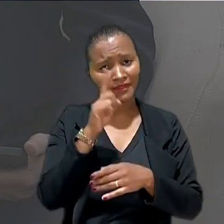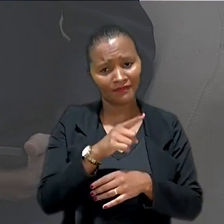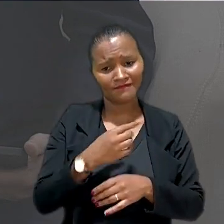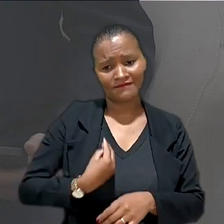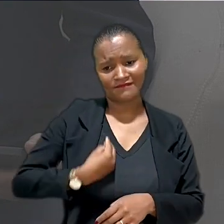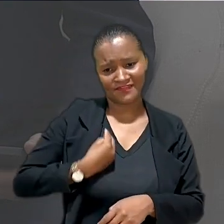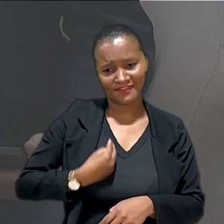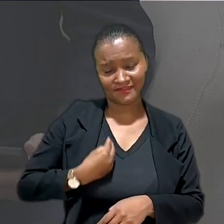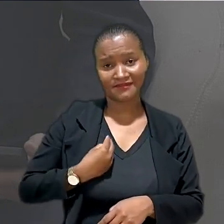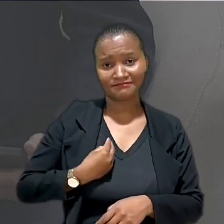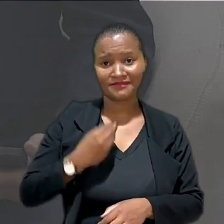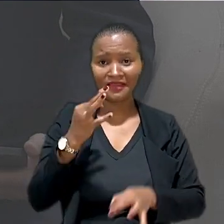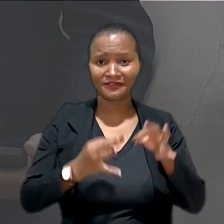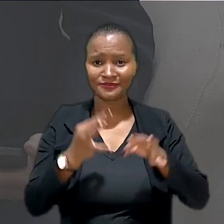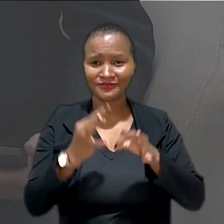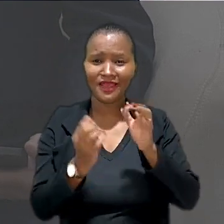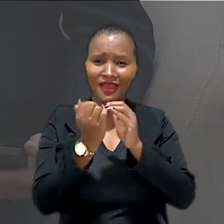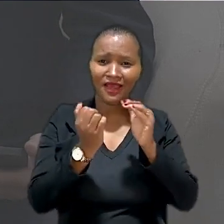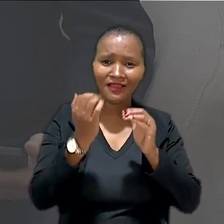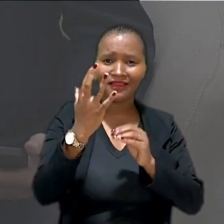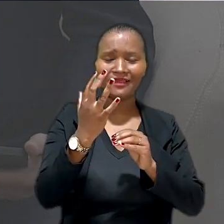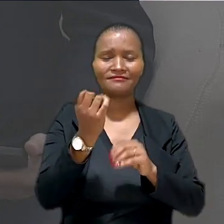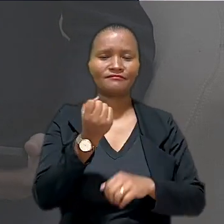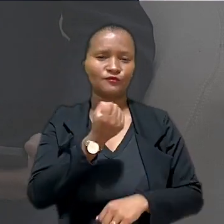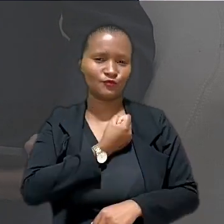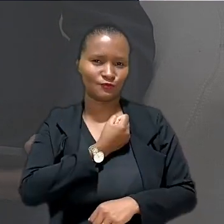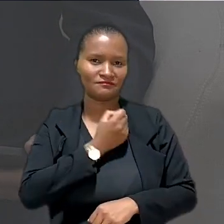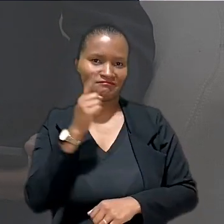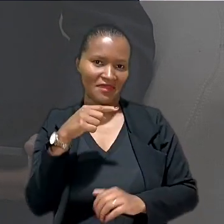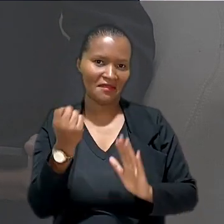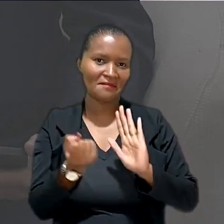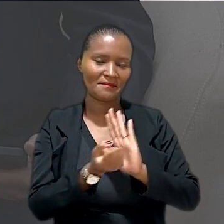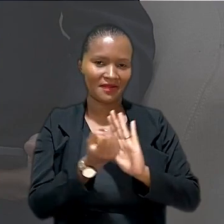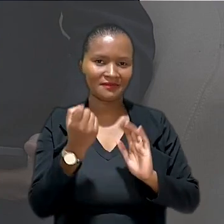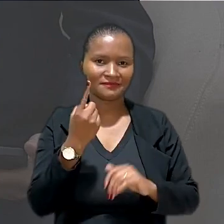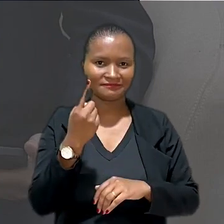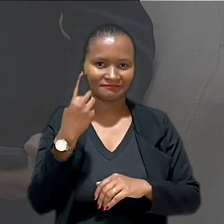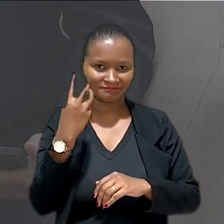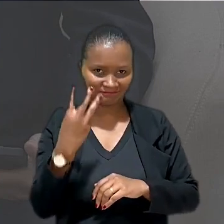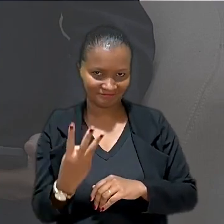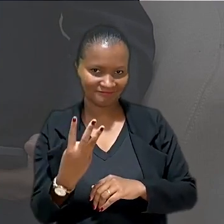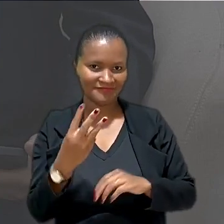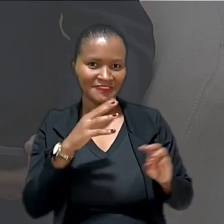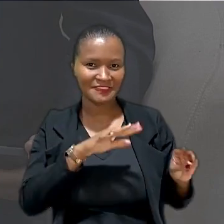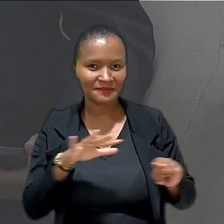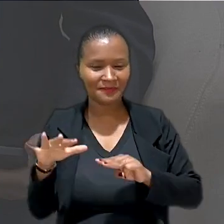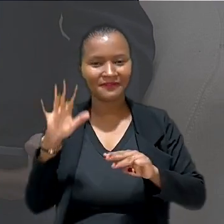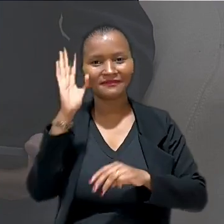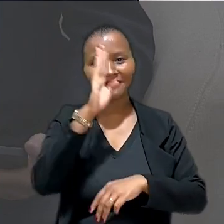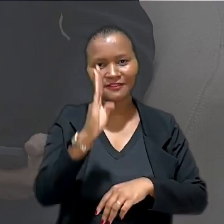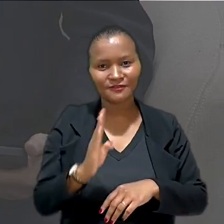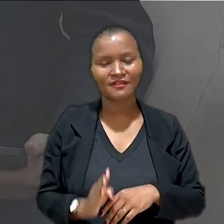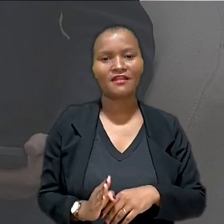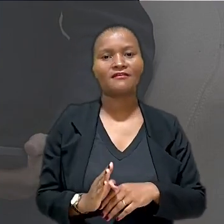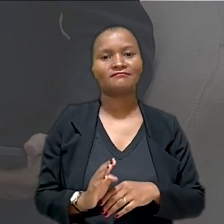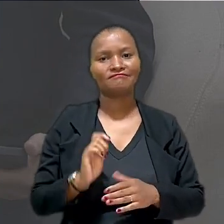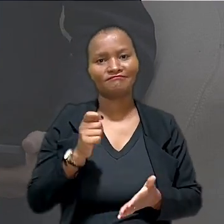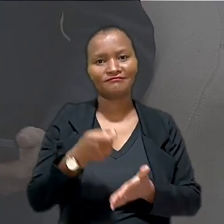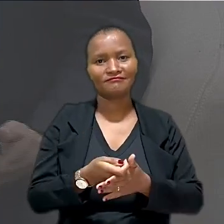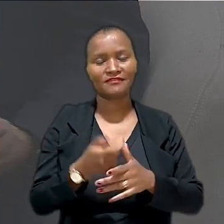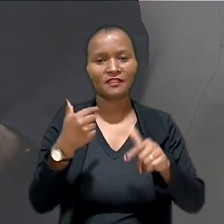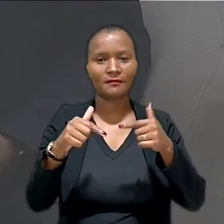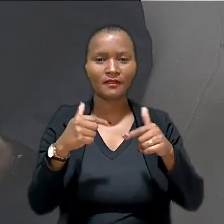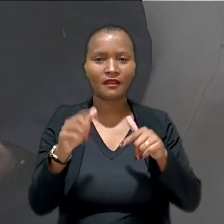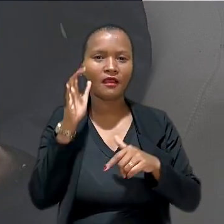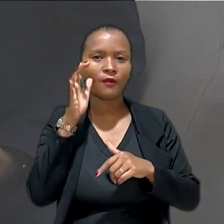Processos são vidas, a justiça além dos números. Esse é o slogan da 13ª edição da Semana Nacional da Execução